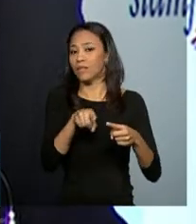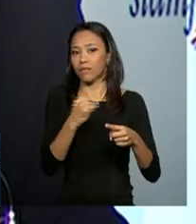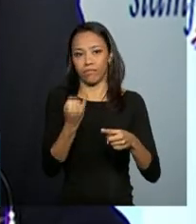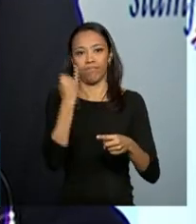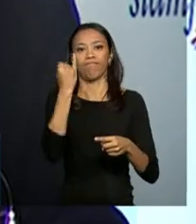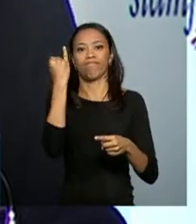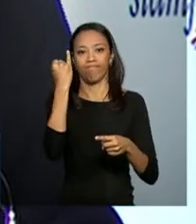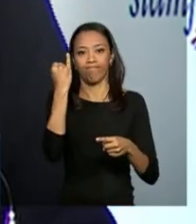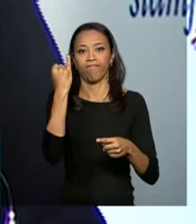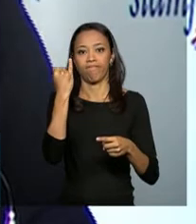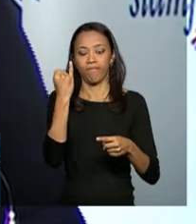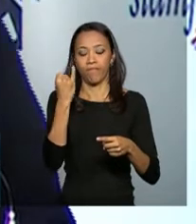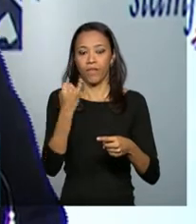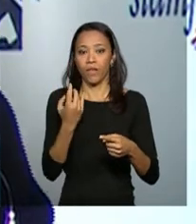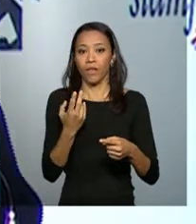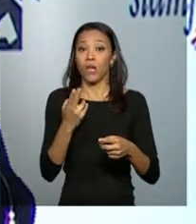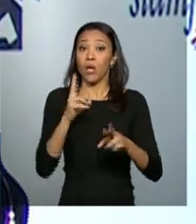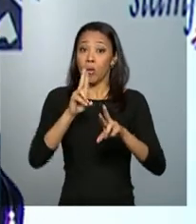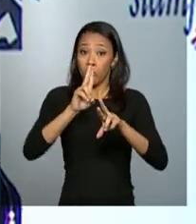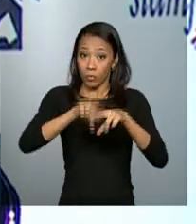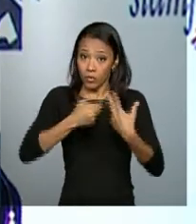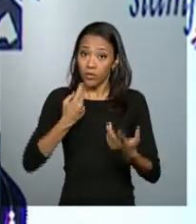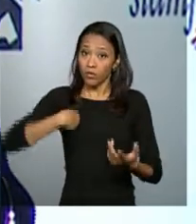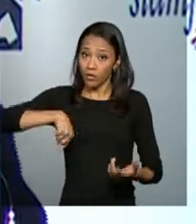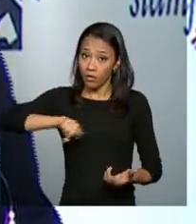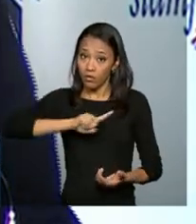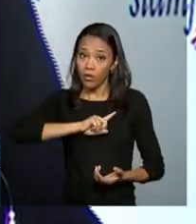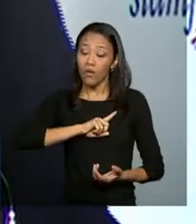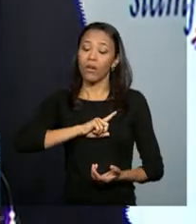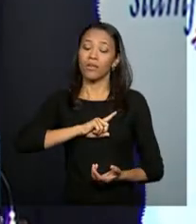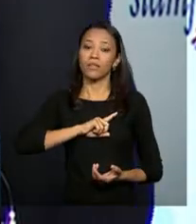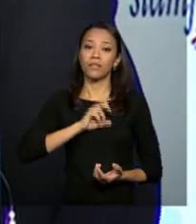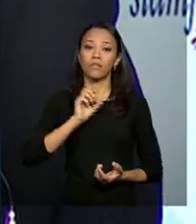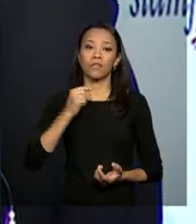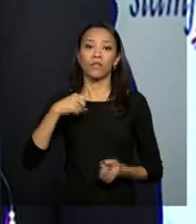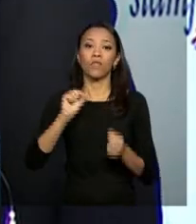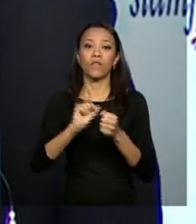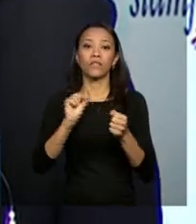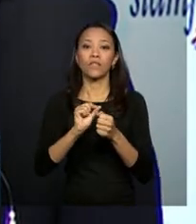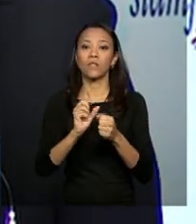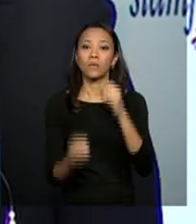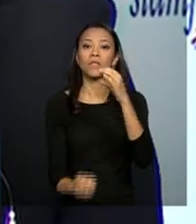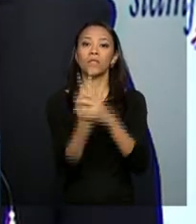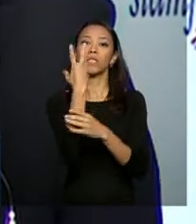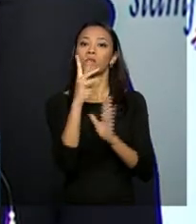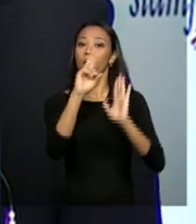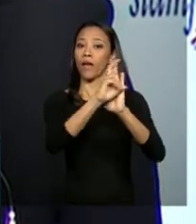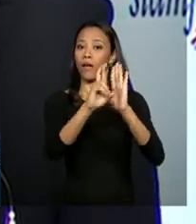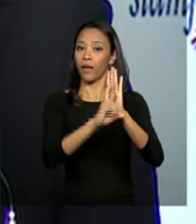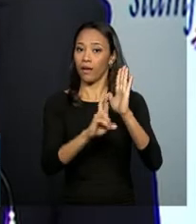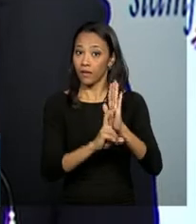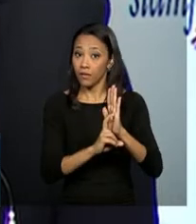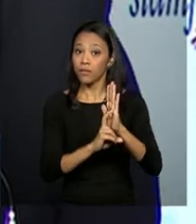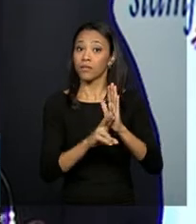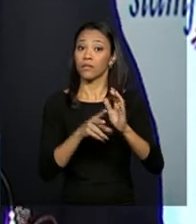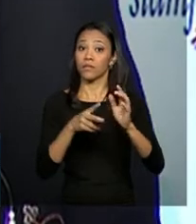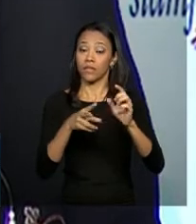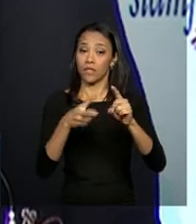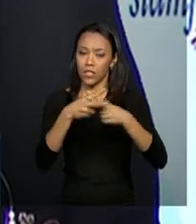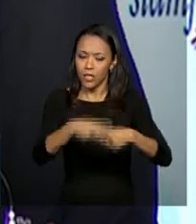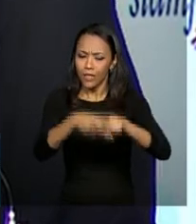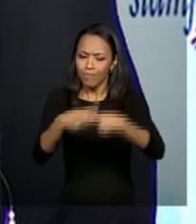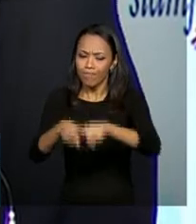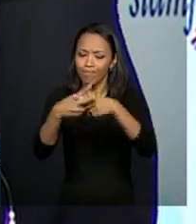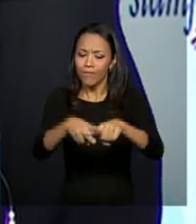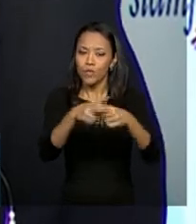necessários. Justamente para isso, nós estamos adotando medidas que ajustam as contas públicas.